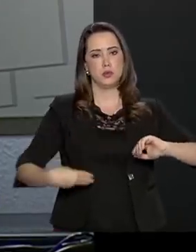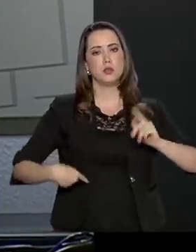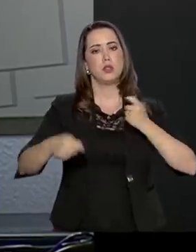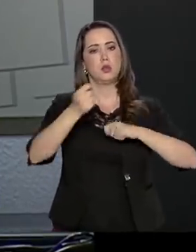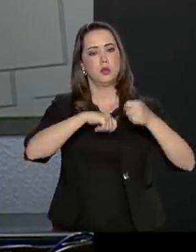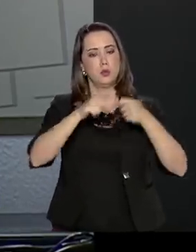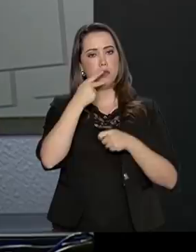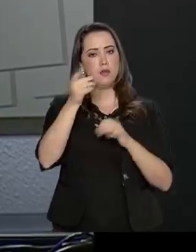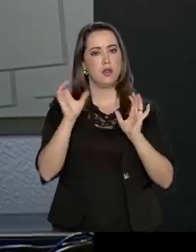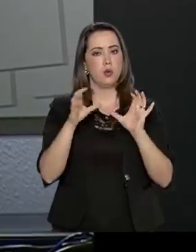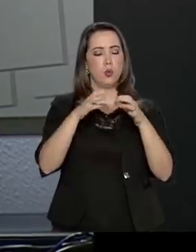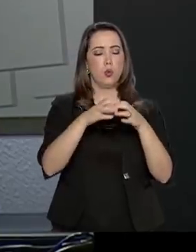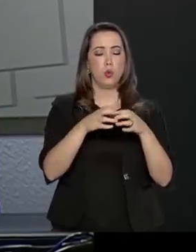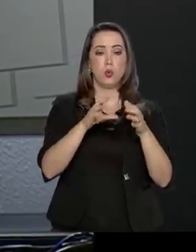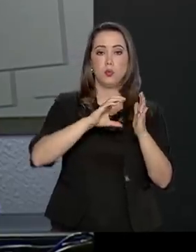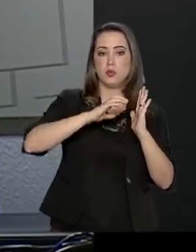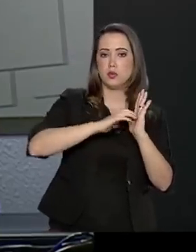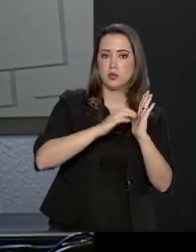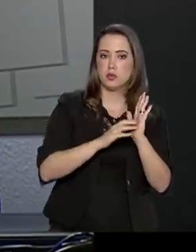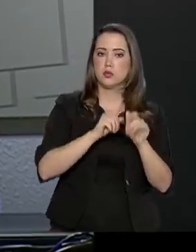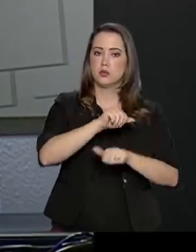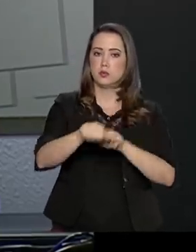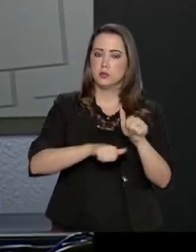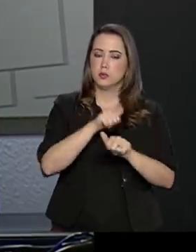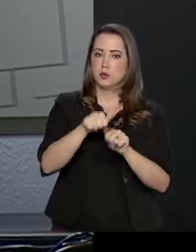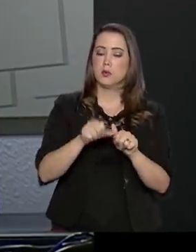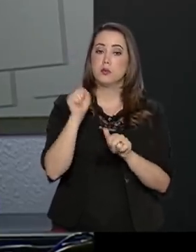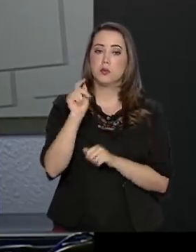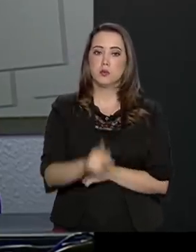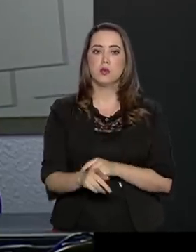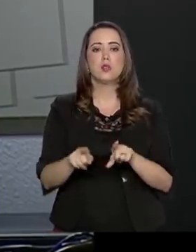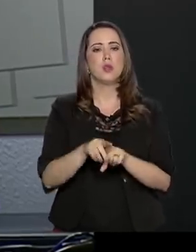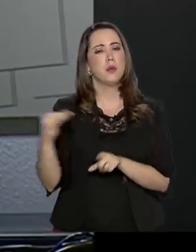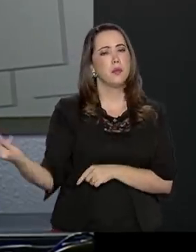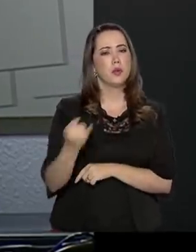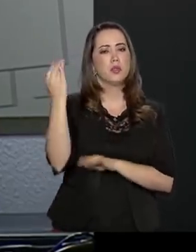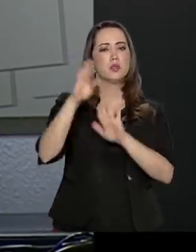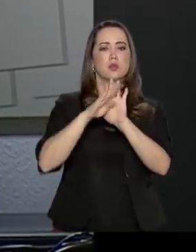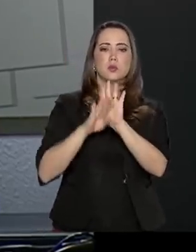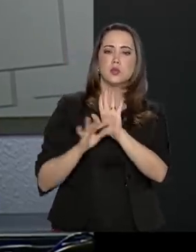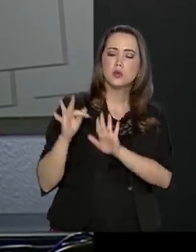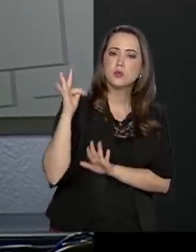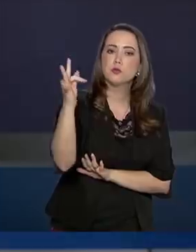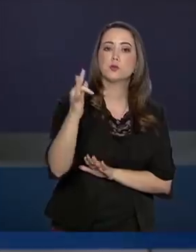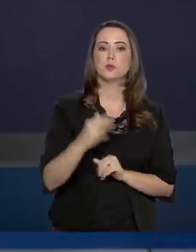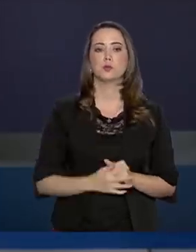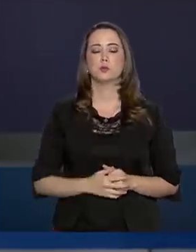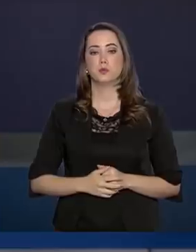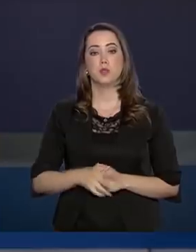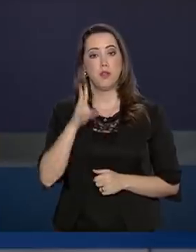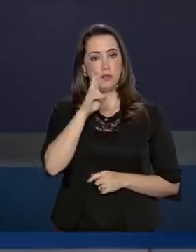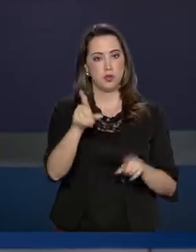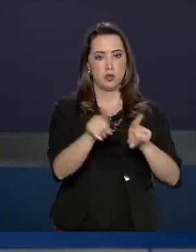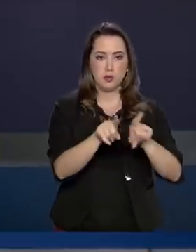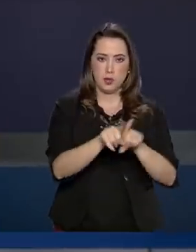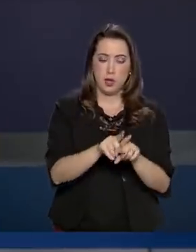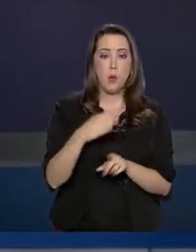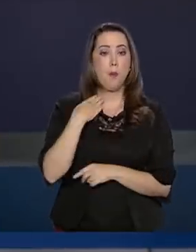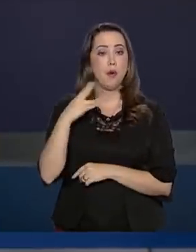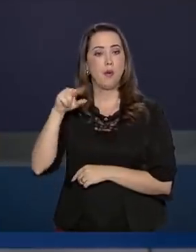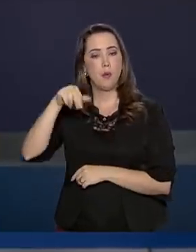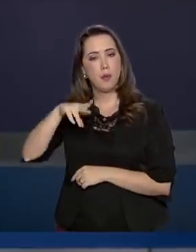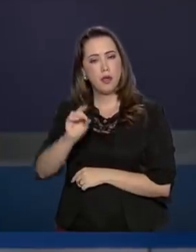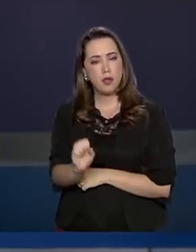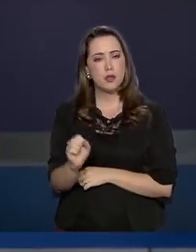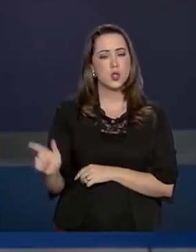fala a senadores sobre a reforma da Previdência e a importância do projeto para as futuras gerações. E veja também, BNDES tem